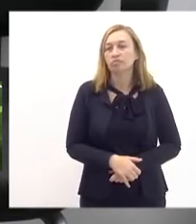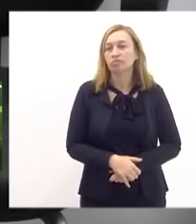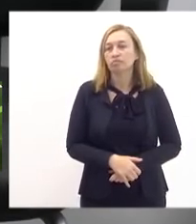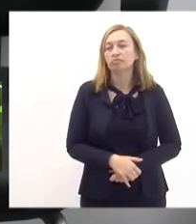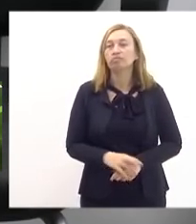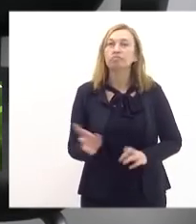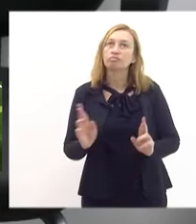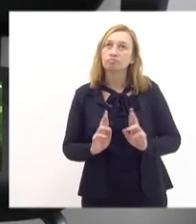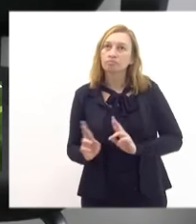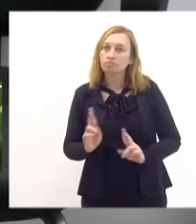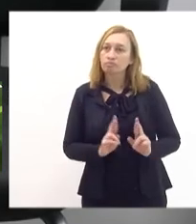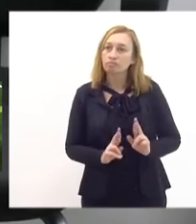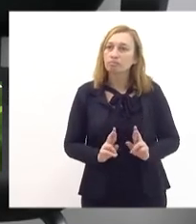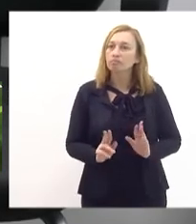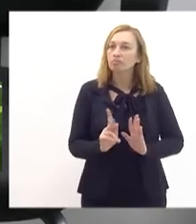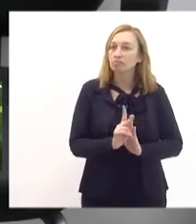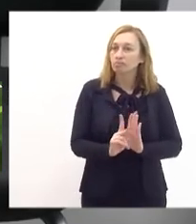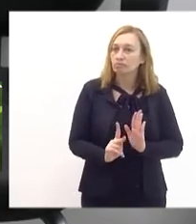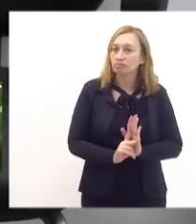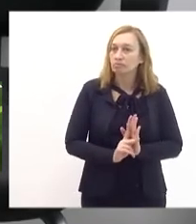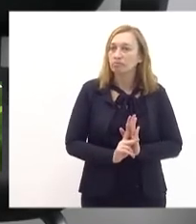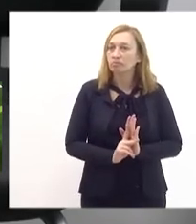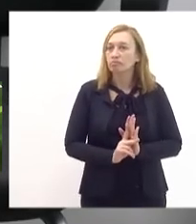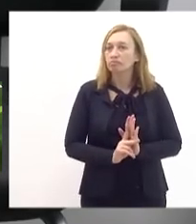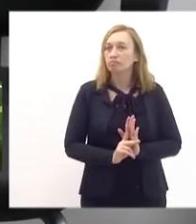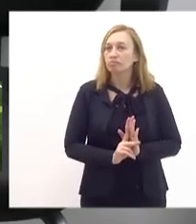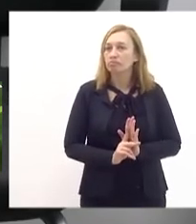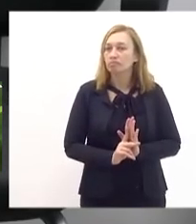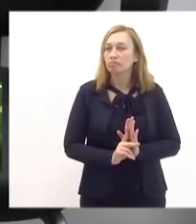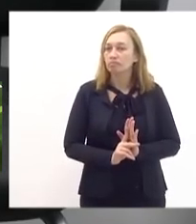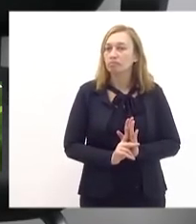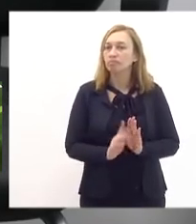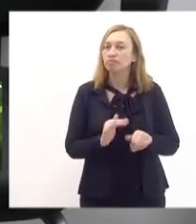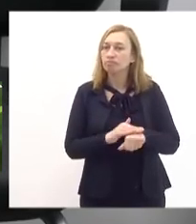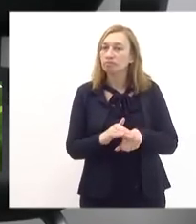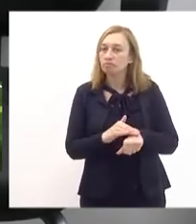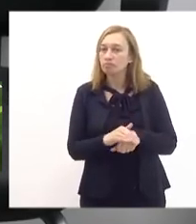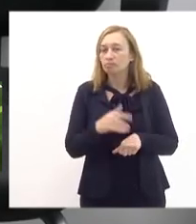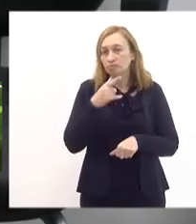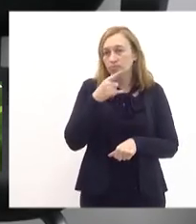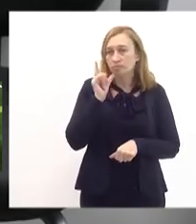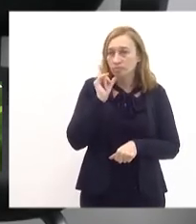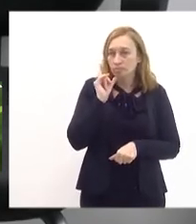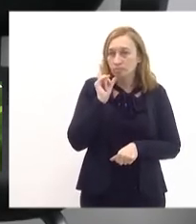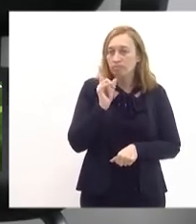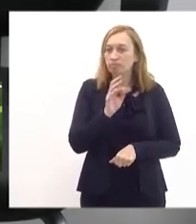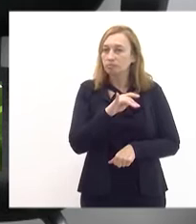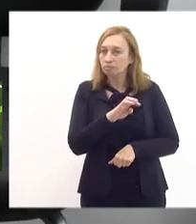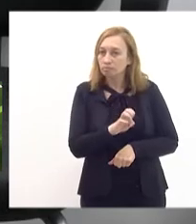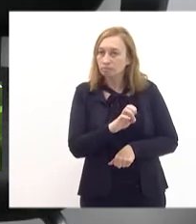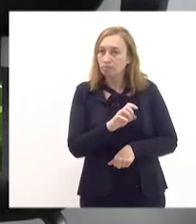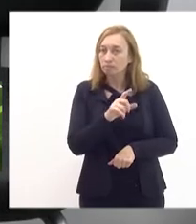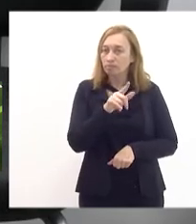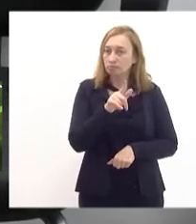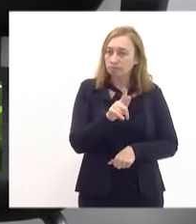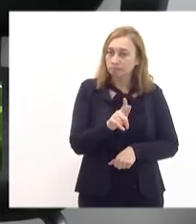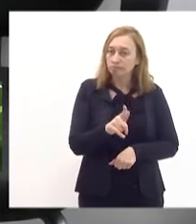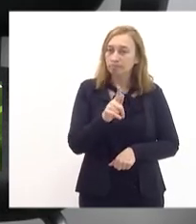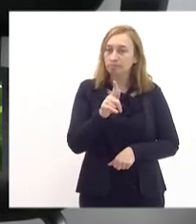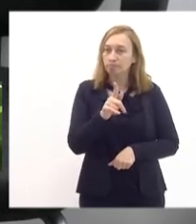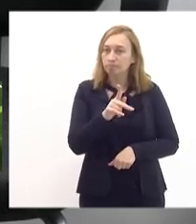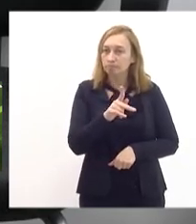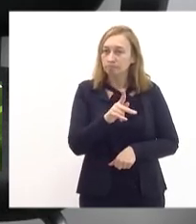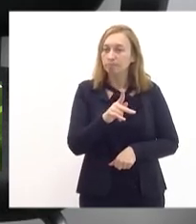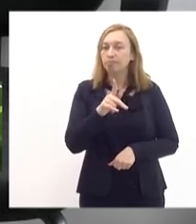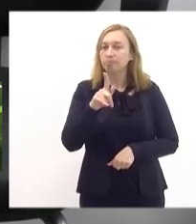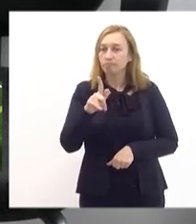Em relação ao projeto, eu conversei ontem até, inclusive, com o gabinete da PGE, a gente fez